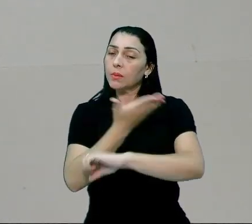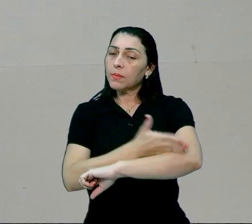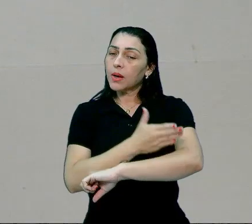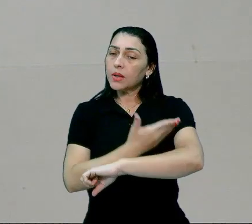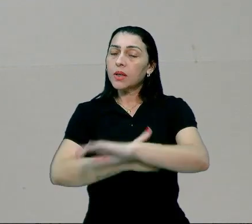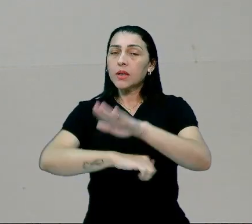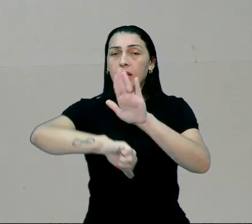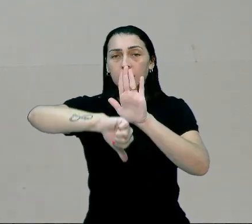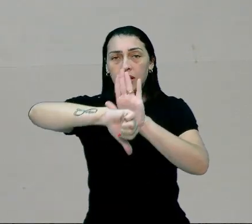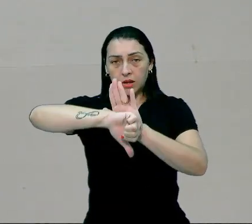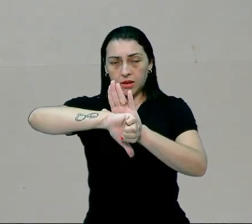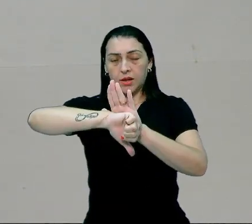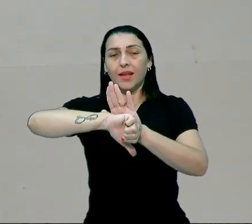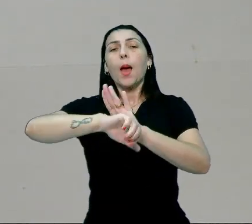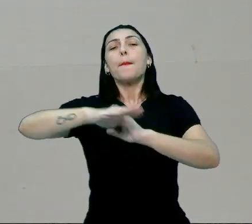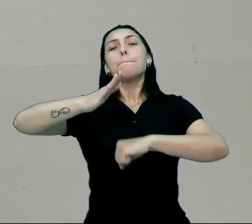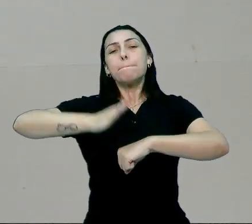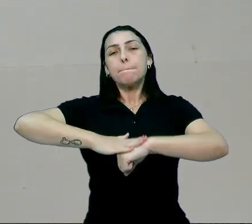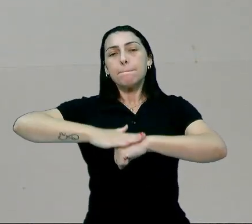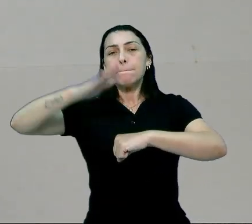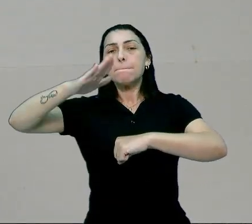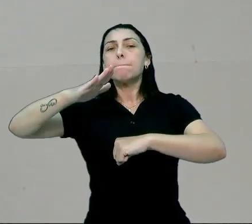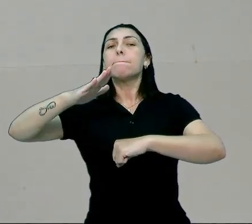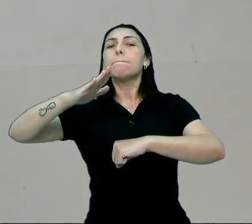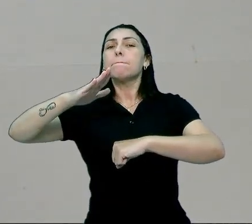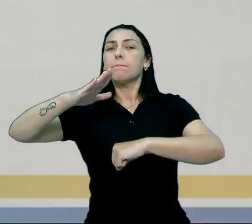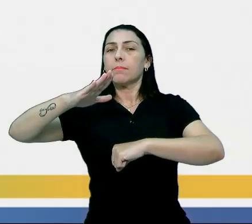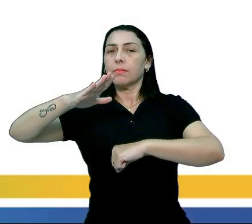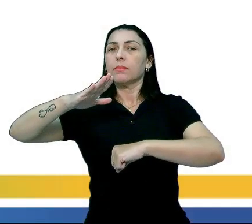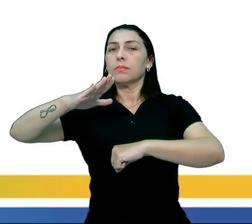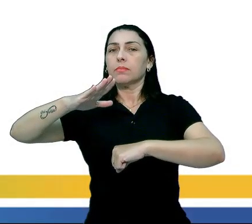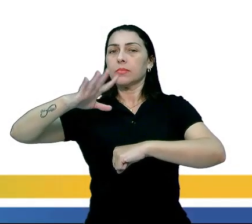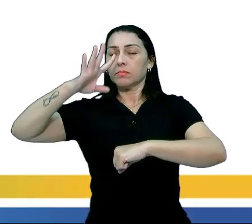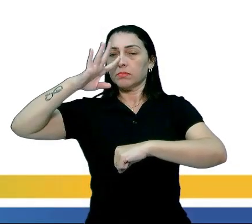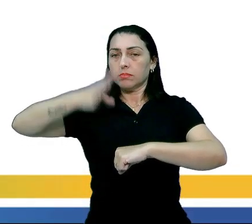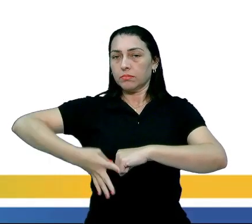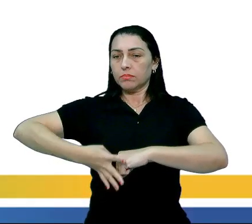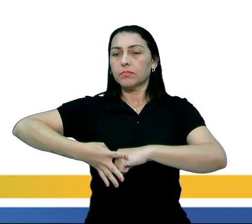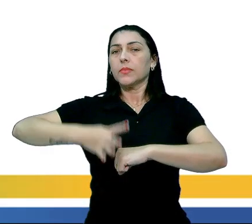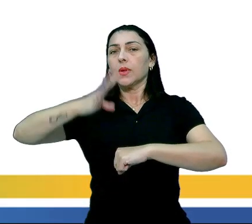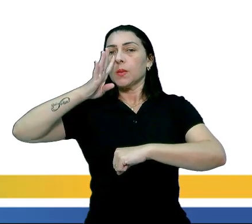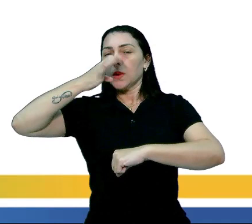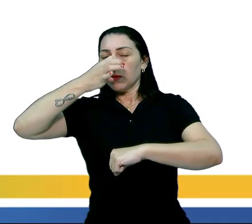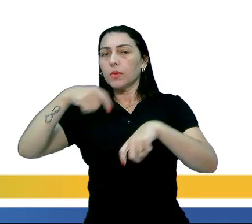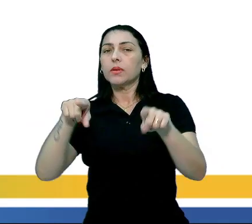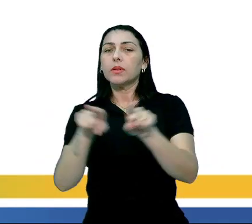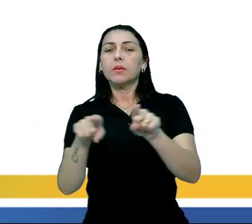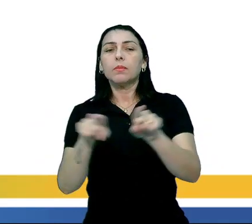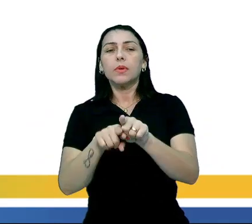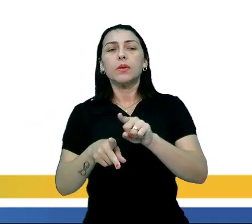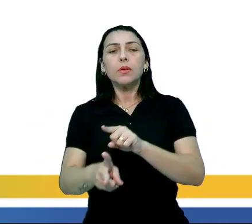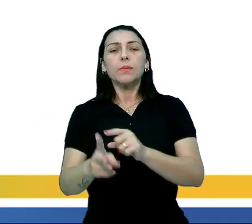esse crime, elas estão cada vez mais ousadas. E aí vamos continuar.